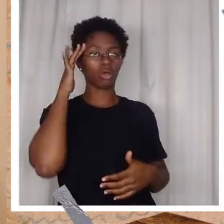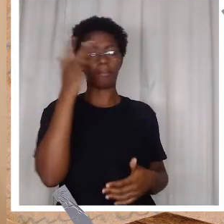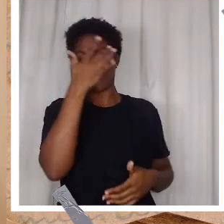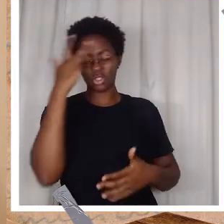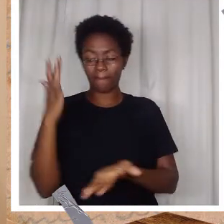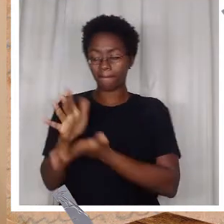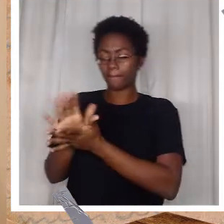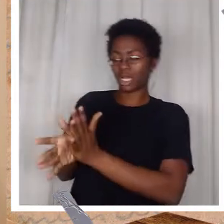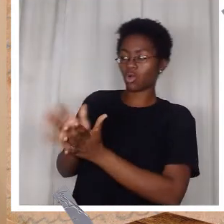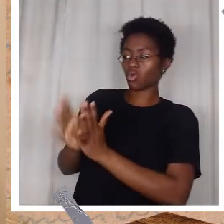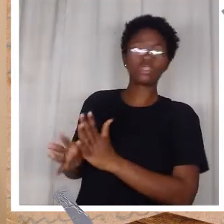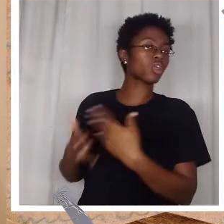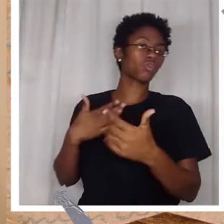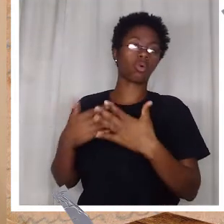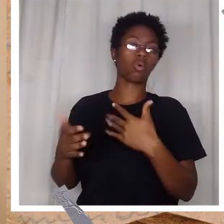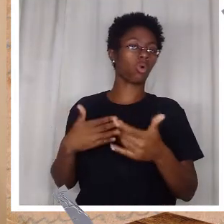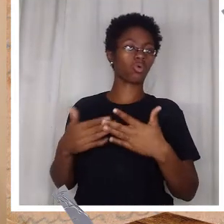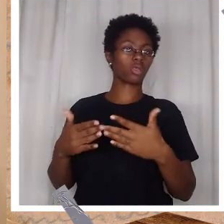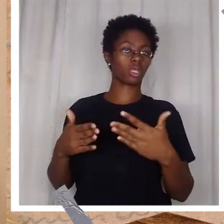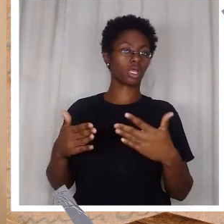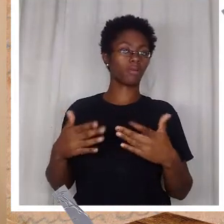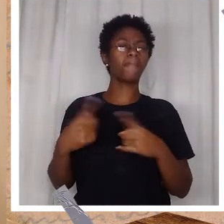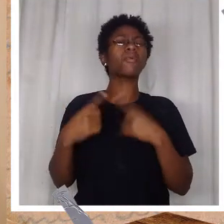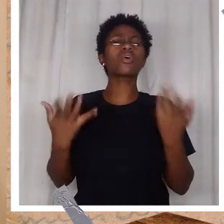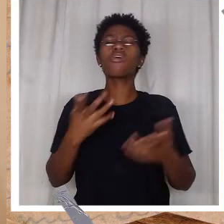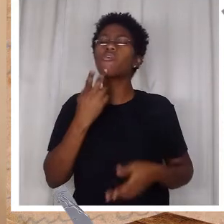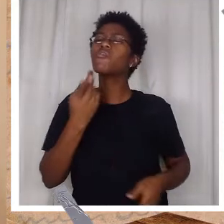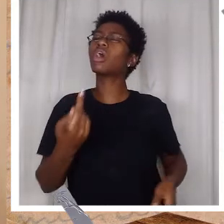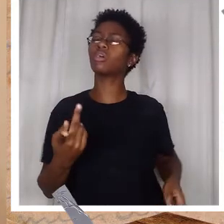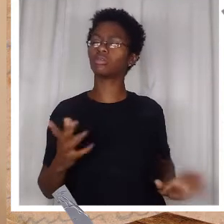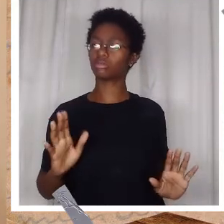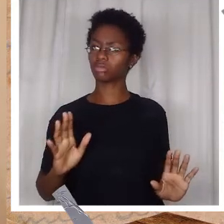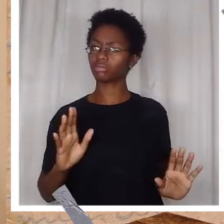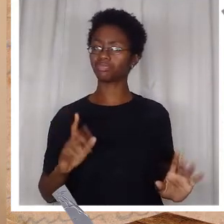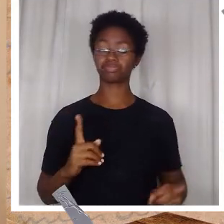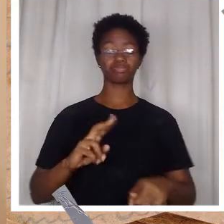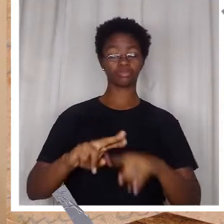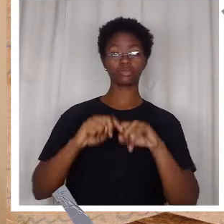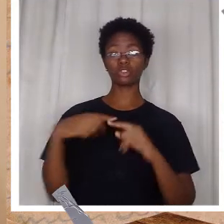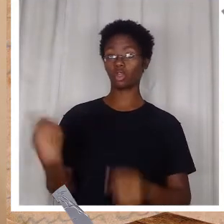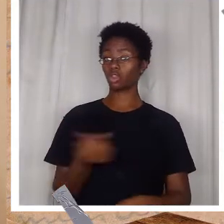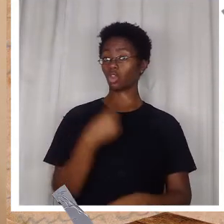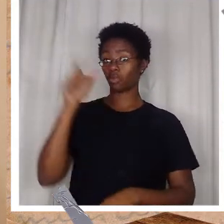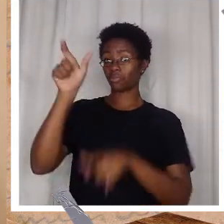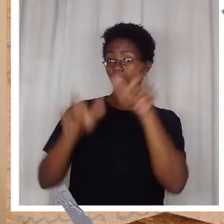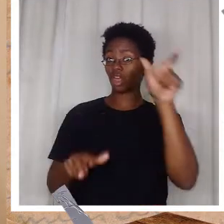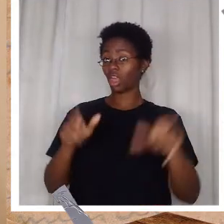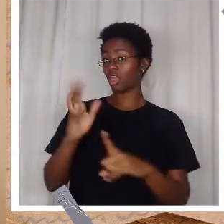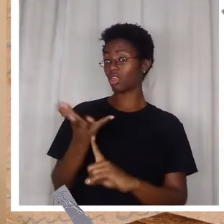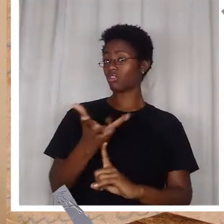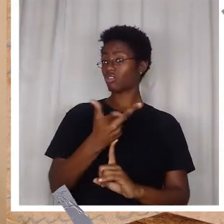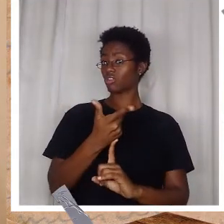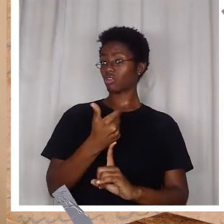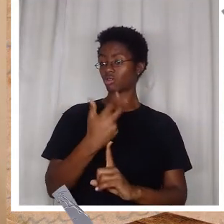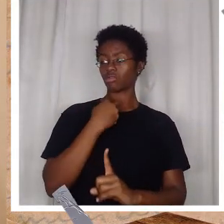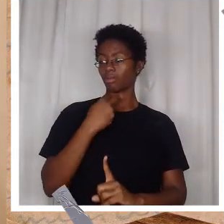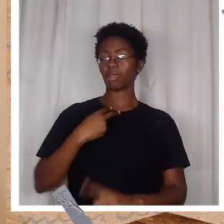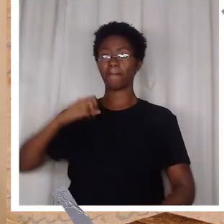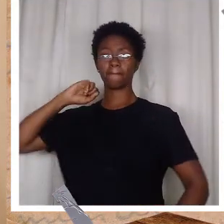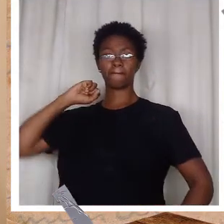para racistas. Por que eu digo isso? Porque nós, artistas, não temos a habilidade de